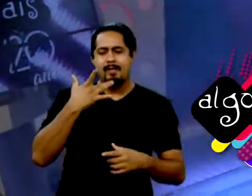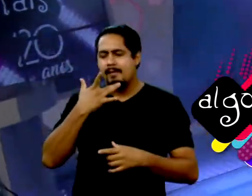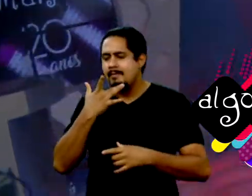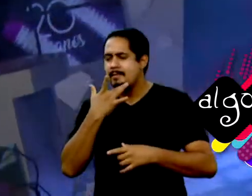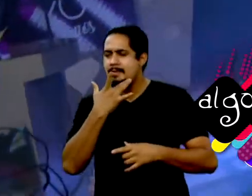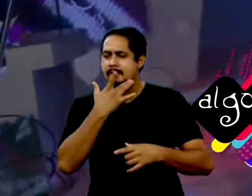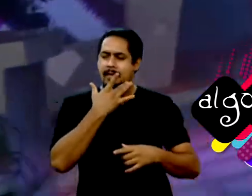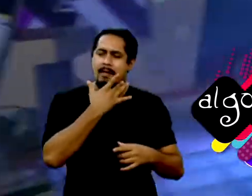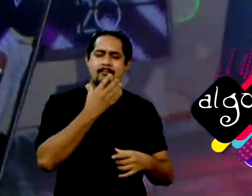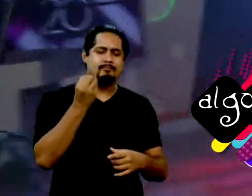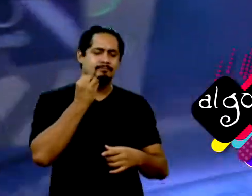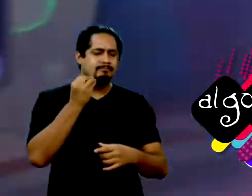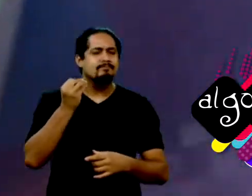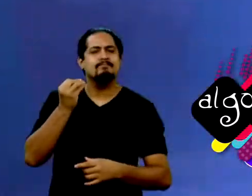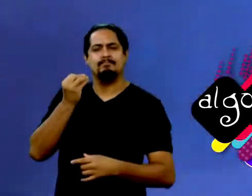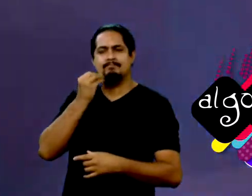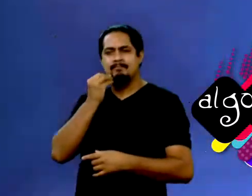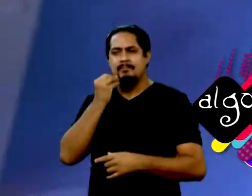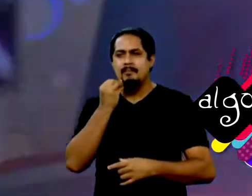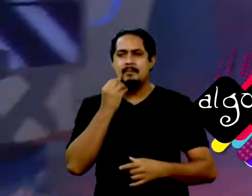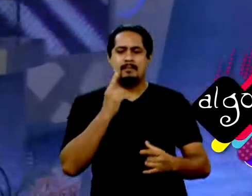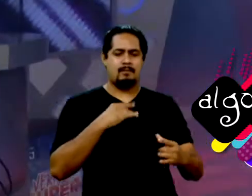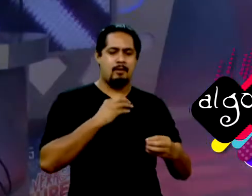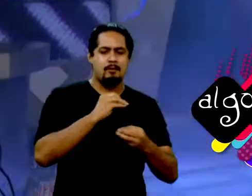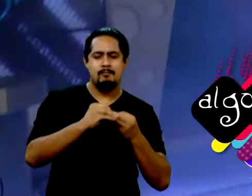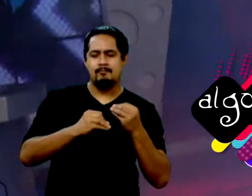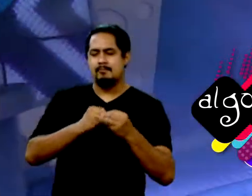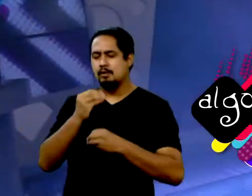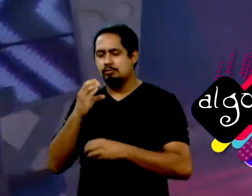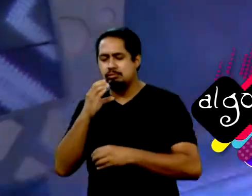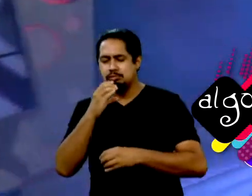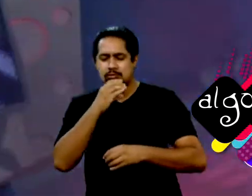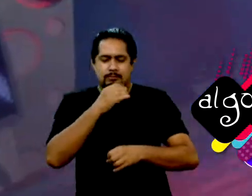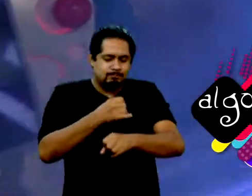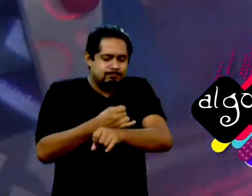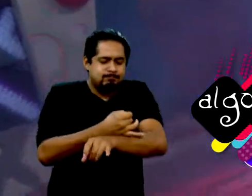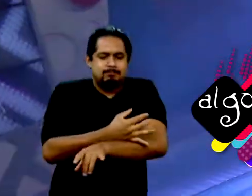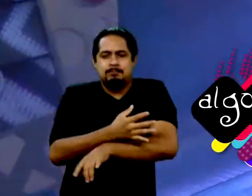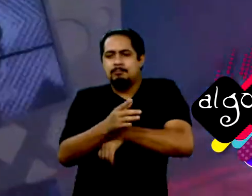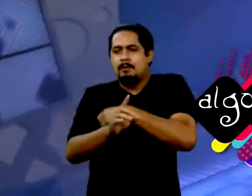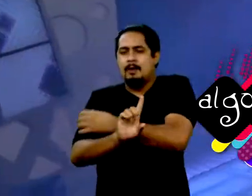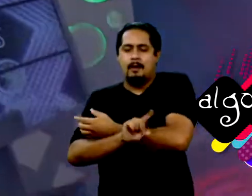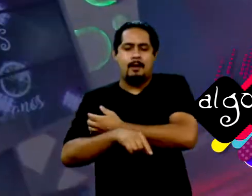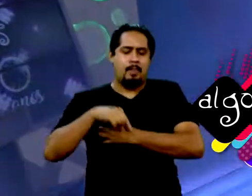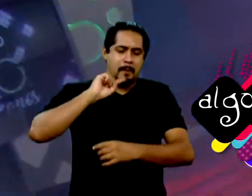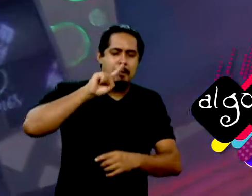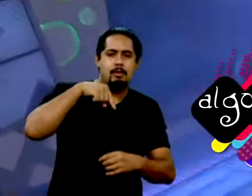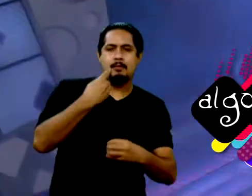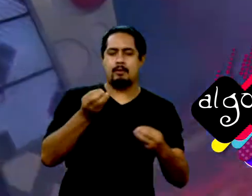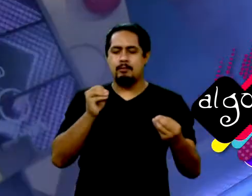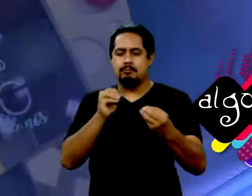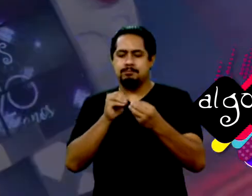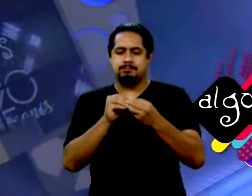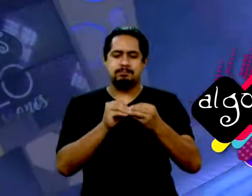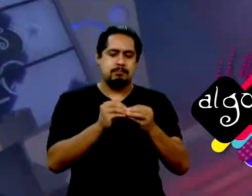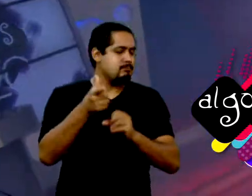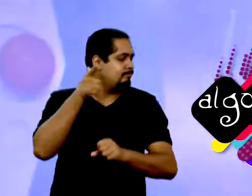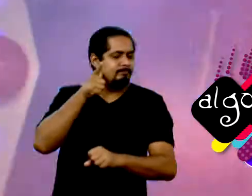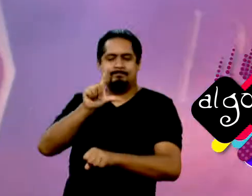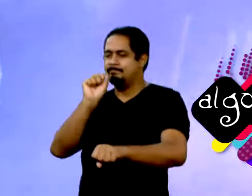uma tentação. Seu beijo quente fez arrepiar. Depois que eu beijei ela, eu não consegui